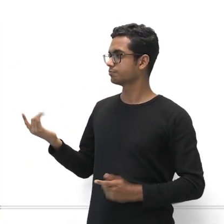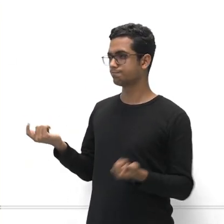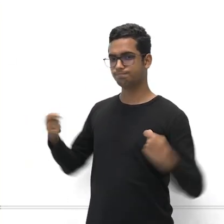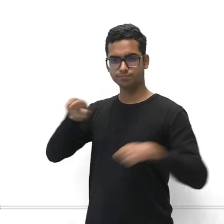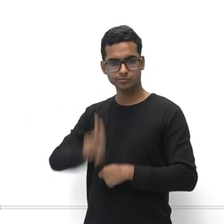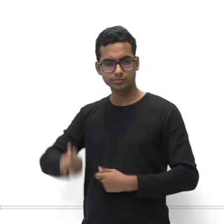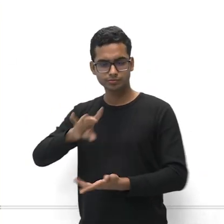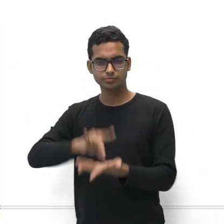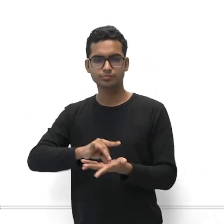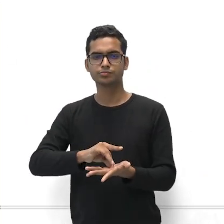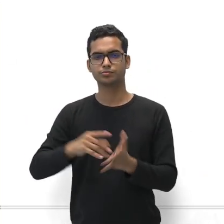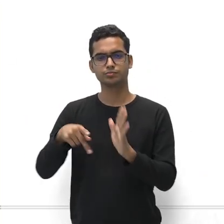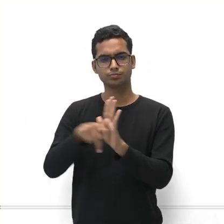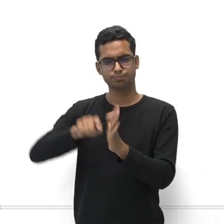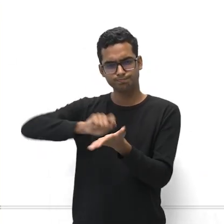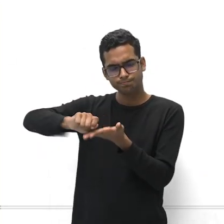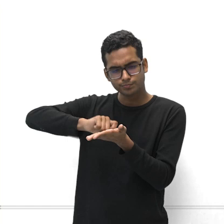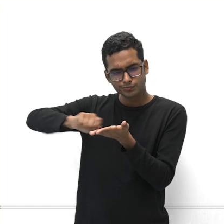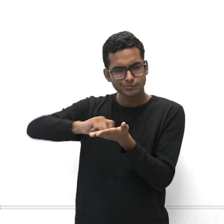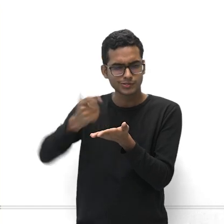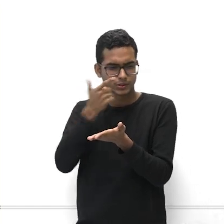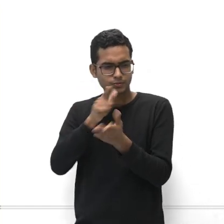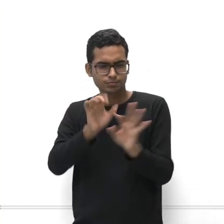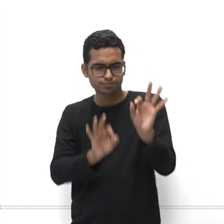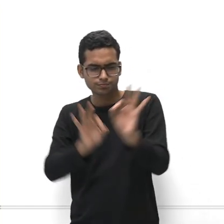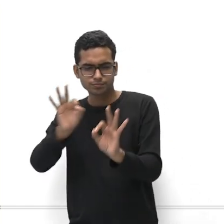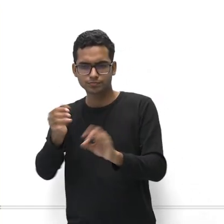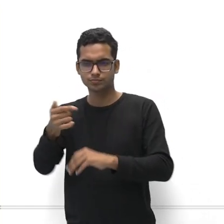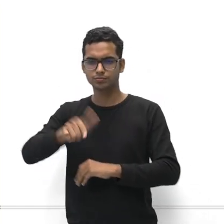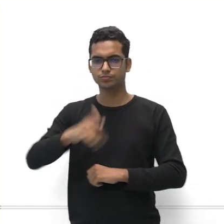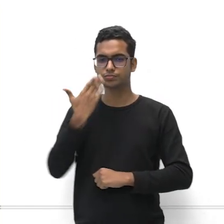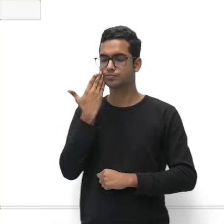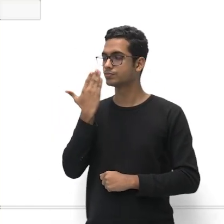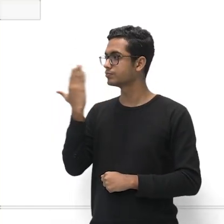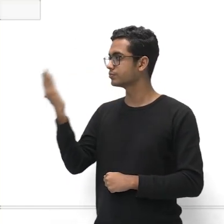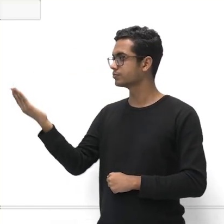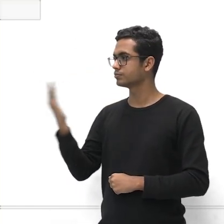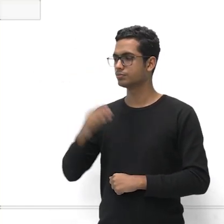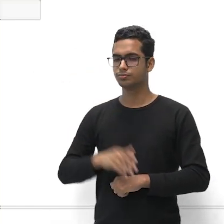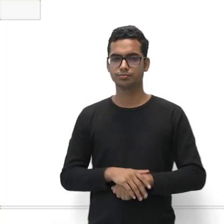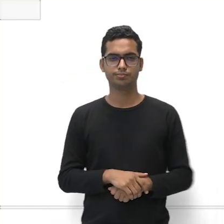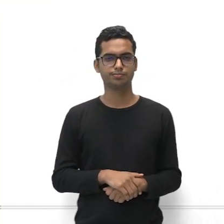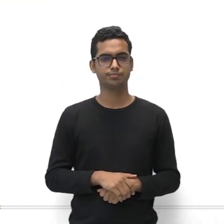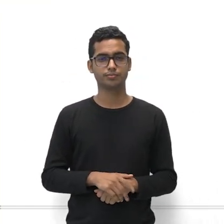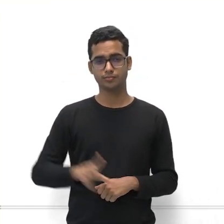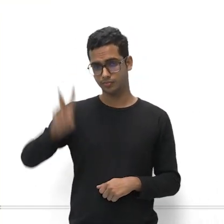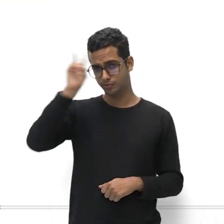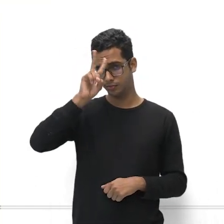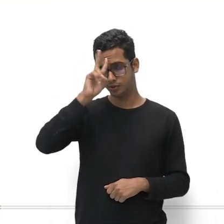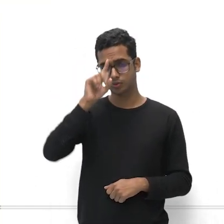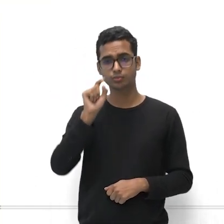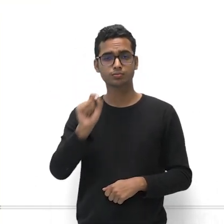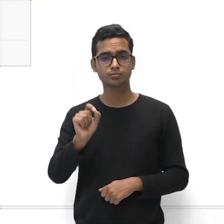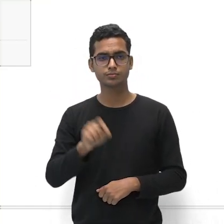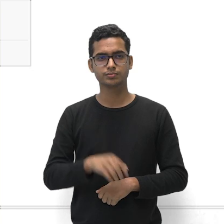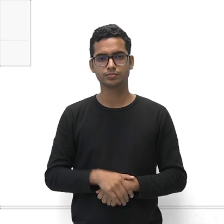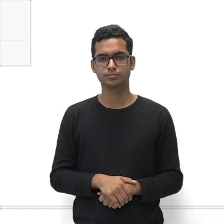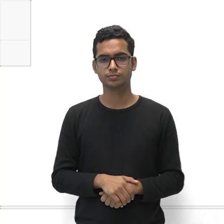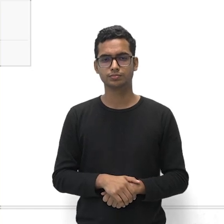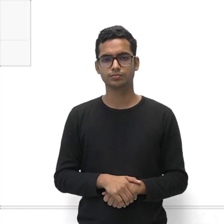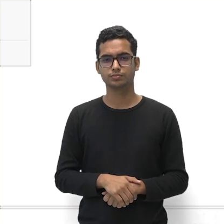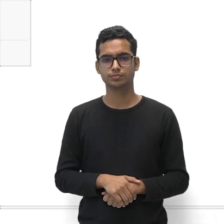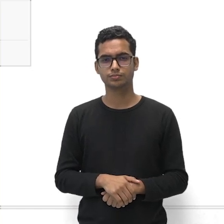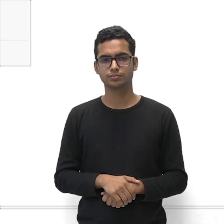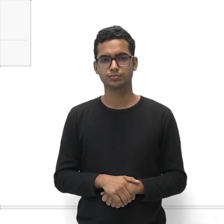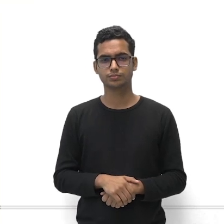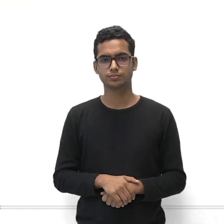aqui a borracha para apagar isso daqui. Olha só. Lembrando que isso tudo aqui, pessoal, pode ser feito utilizando